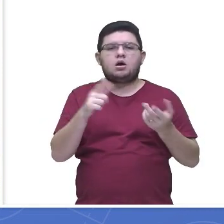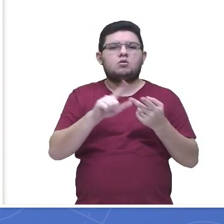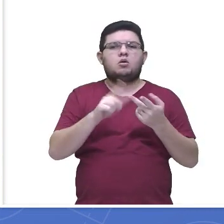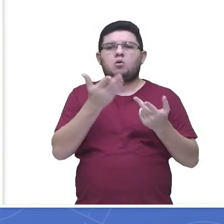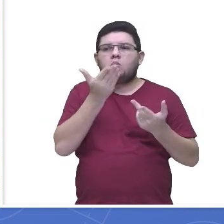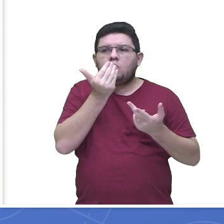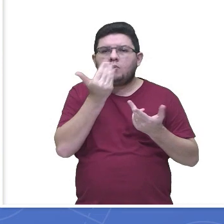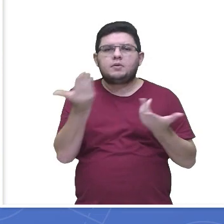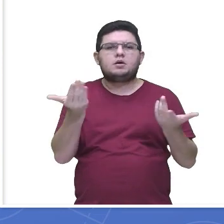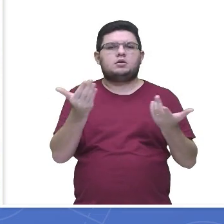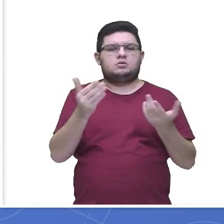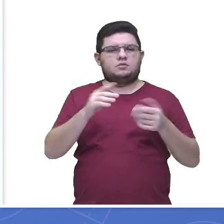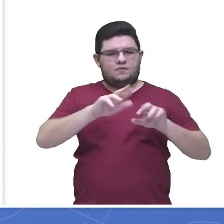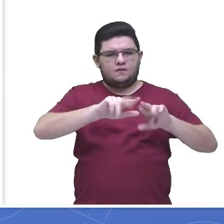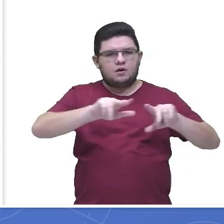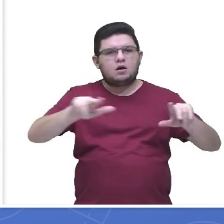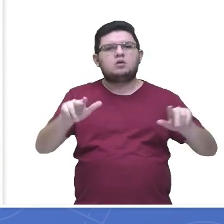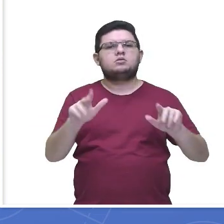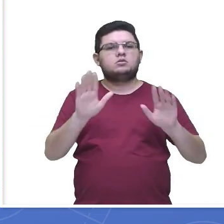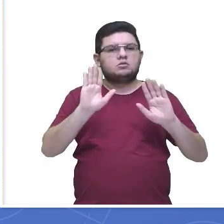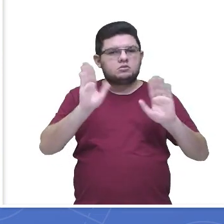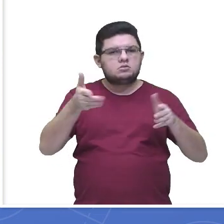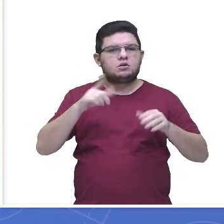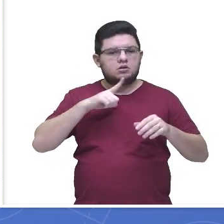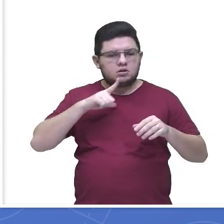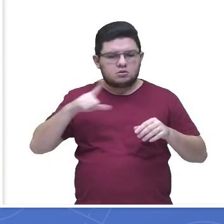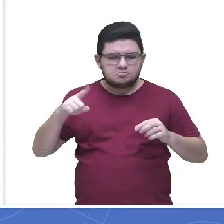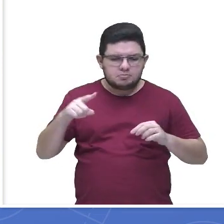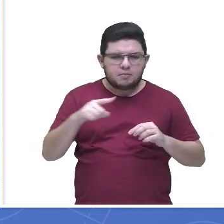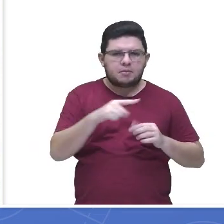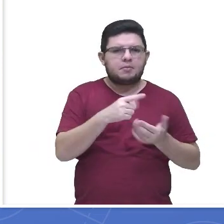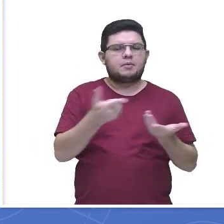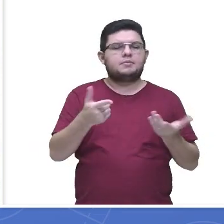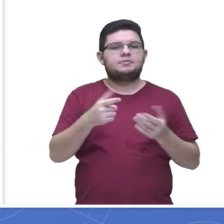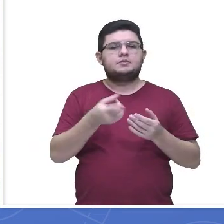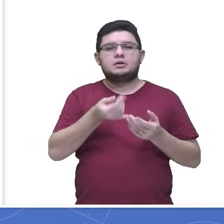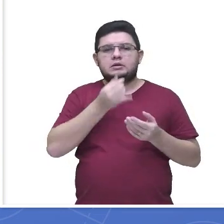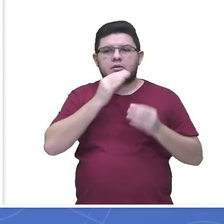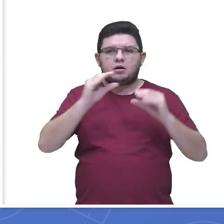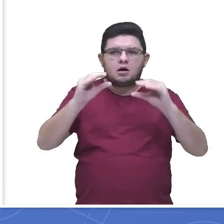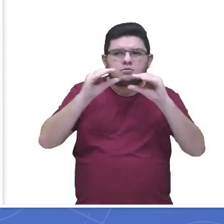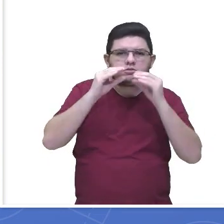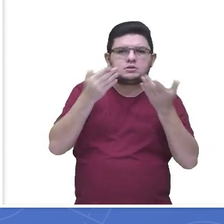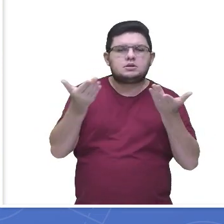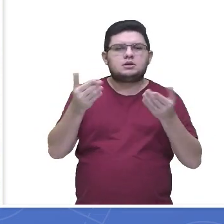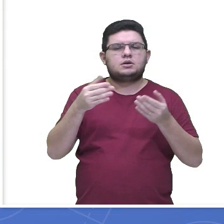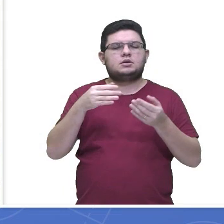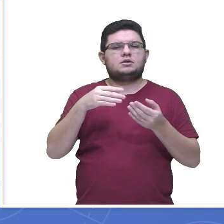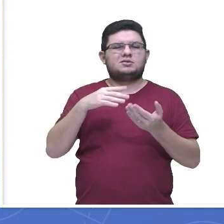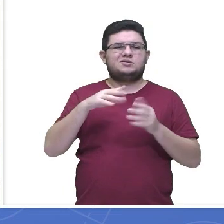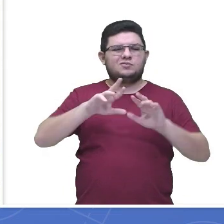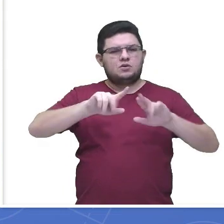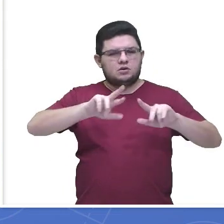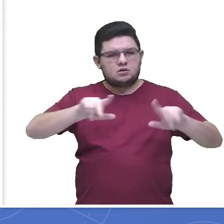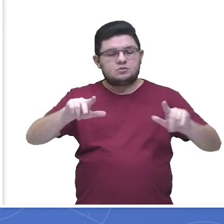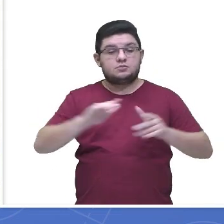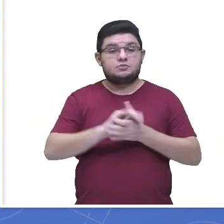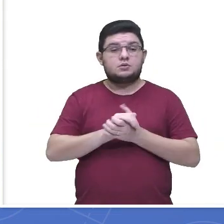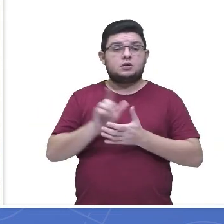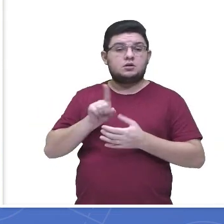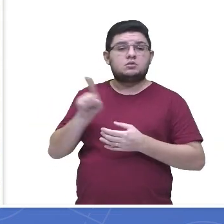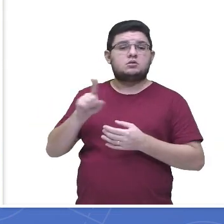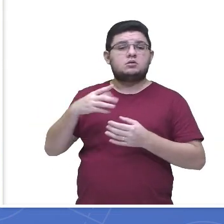alimentos contaminados. Então, como eu dei o exemplo aí da maionese, dos sanduíches, por exemplo, também pode estar presente na água. E como sintoma,